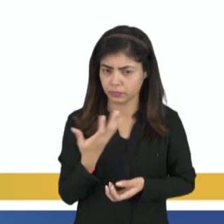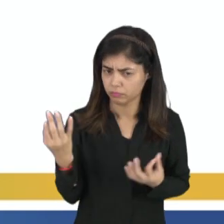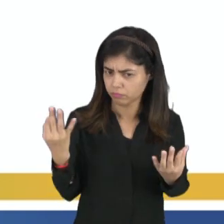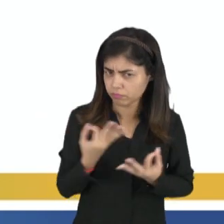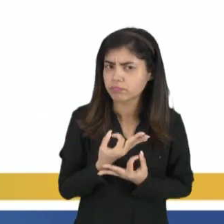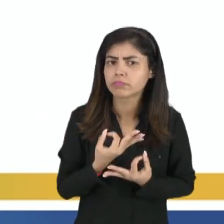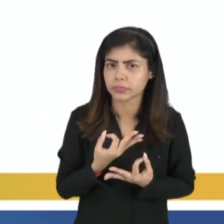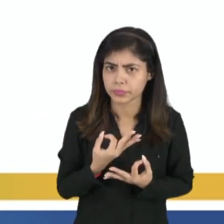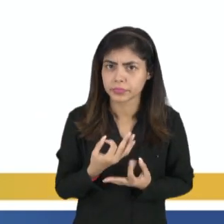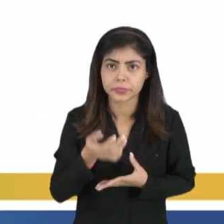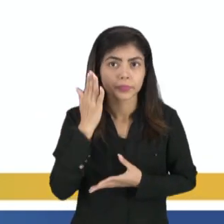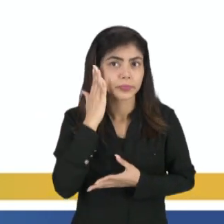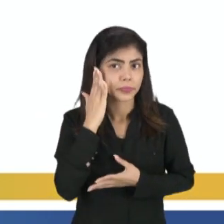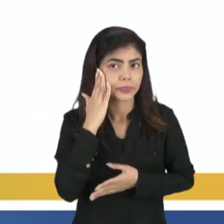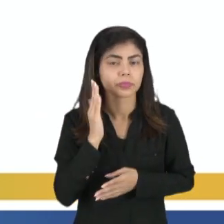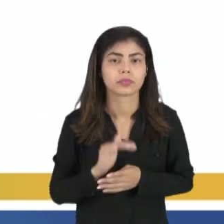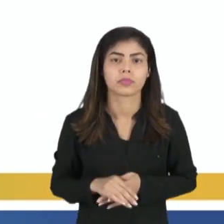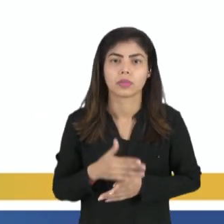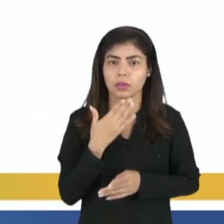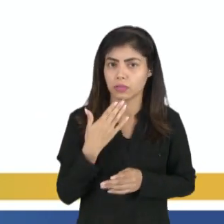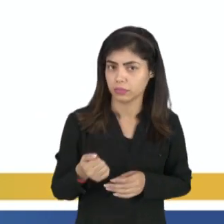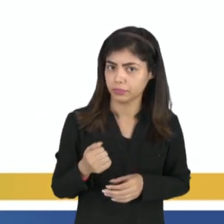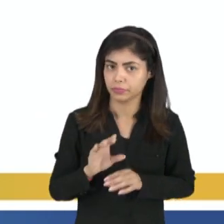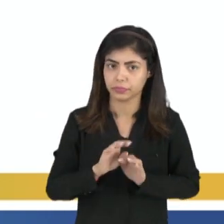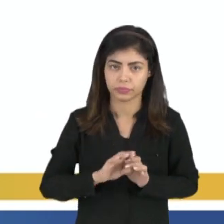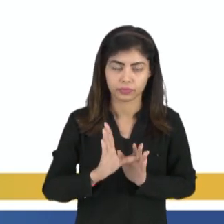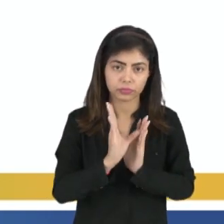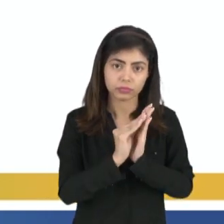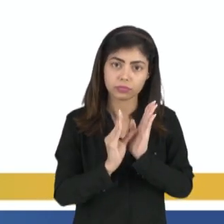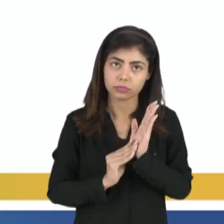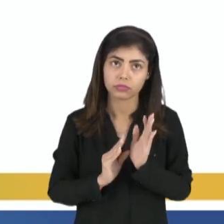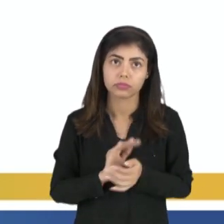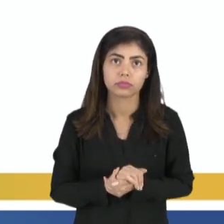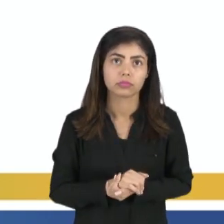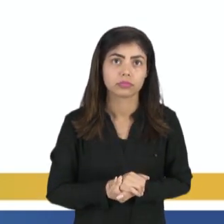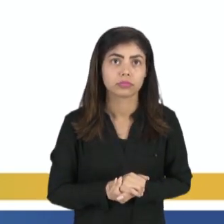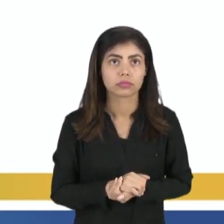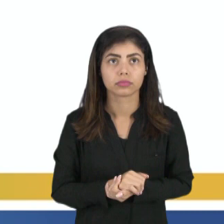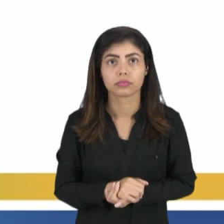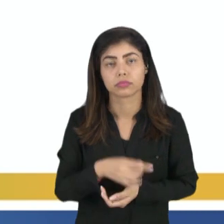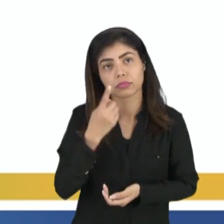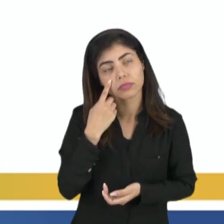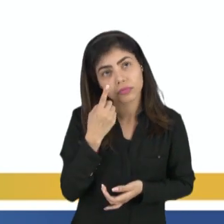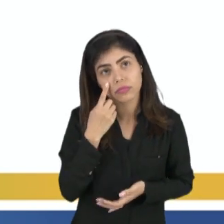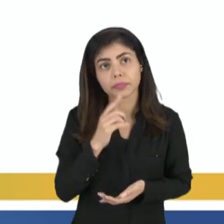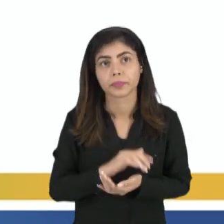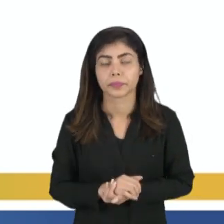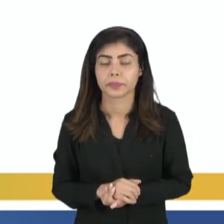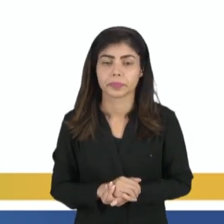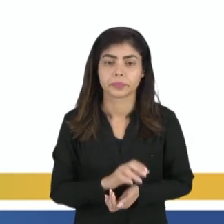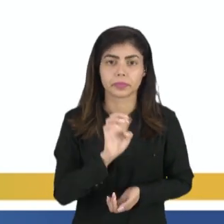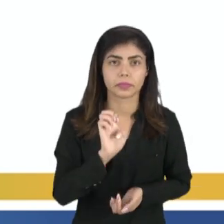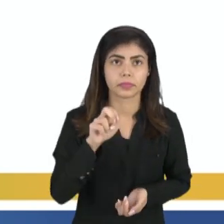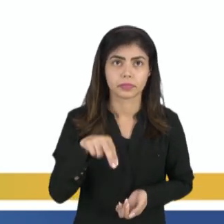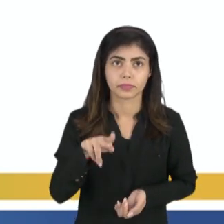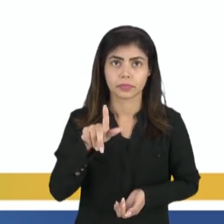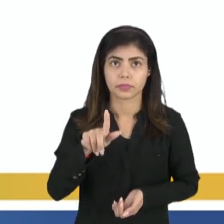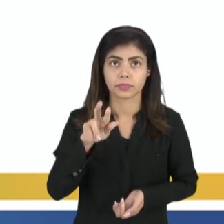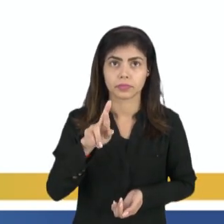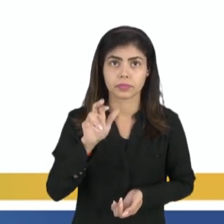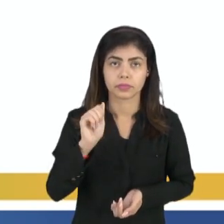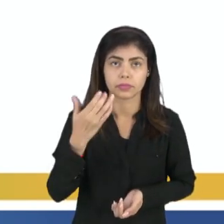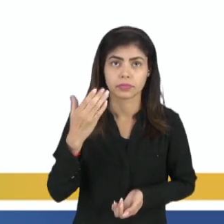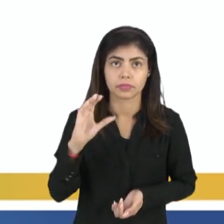direitinho para que você possa entender este conteúdo olha só eu vejo vejo uma palavra